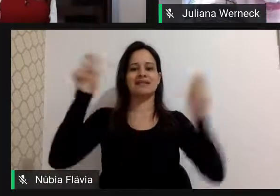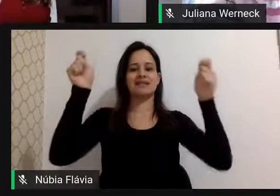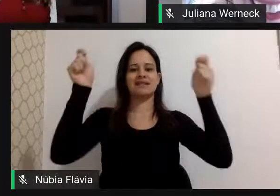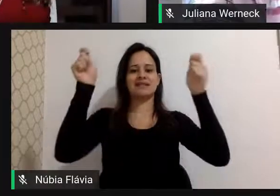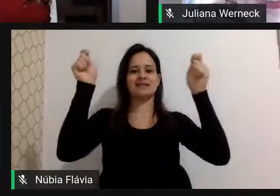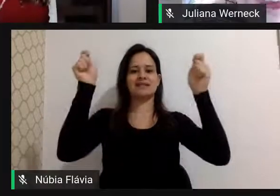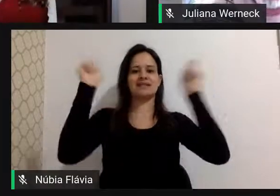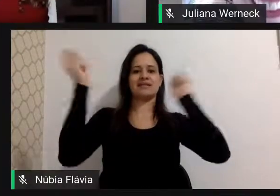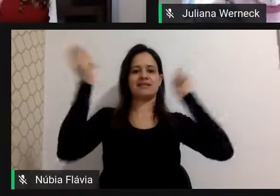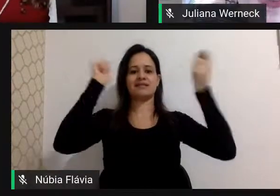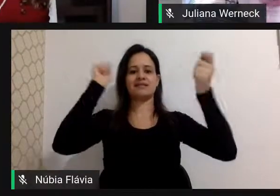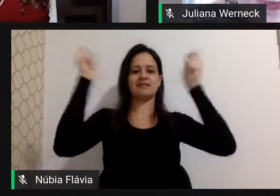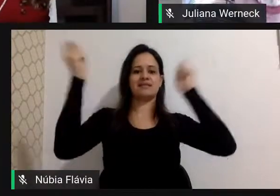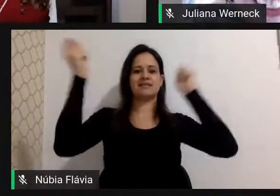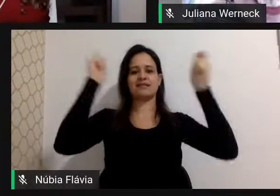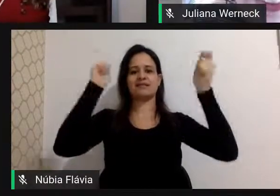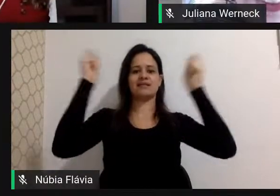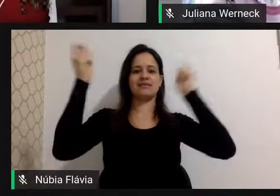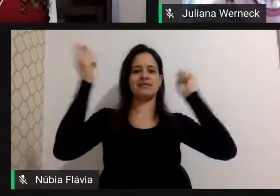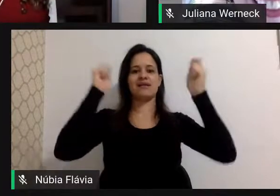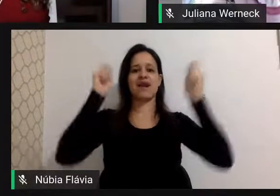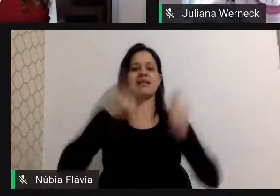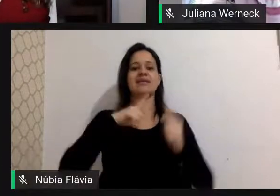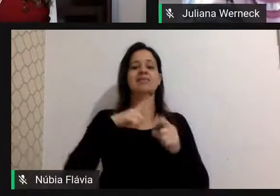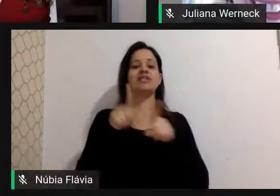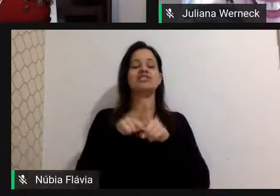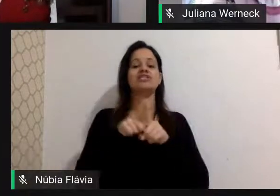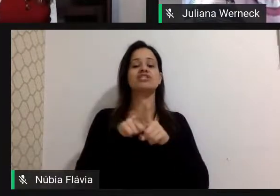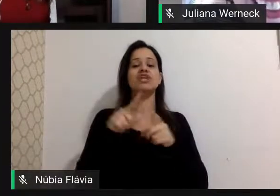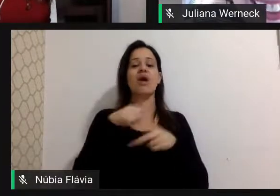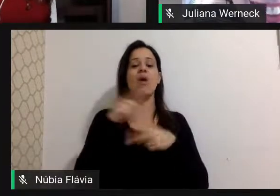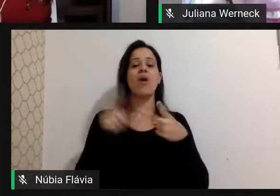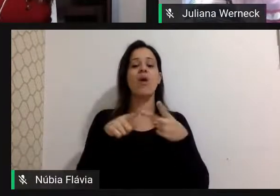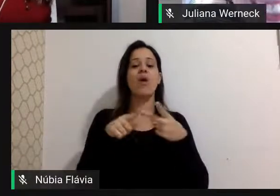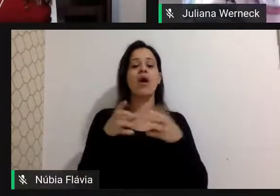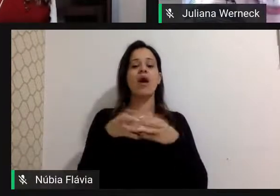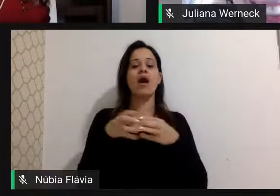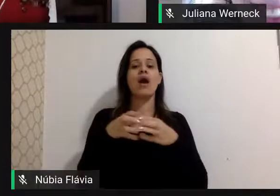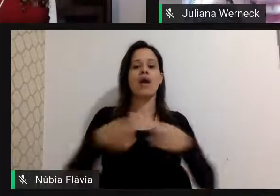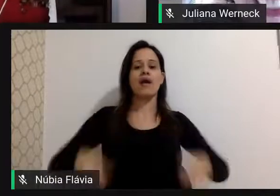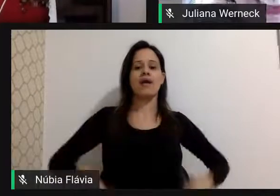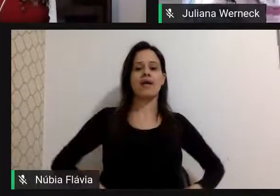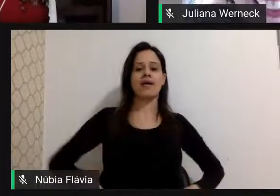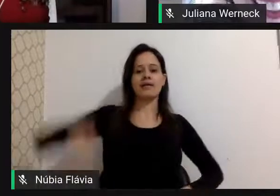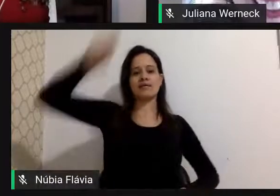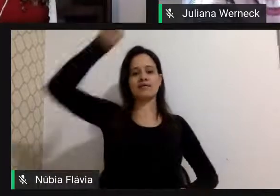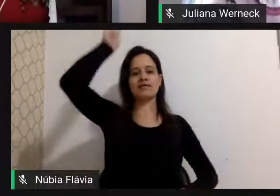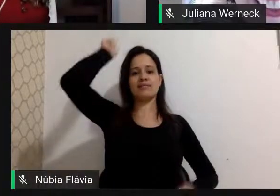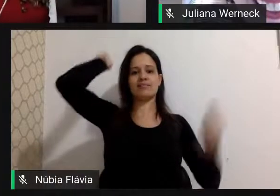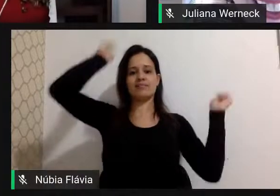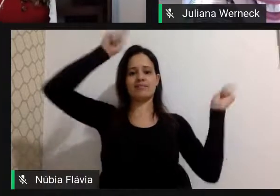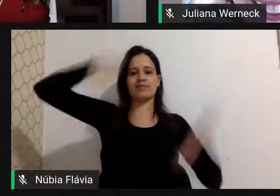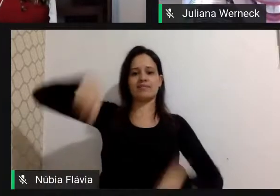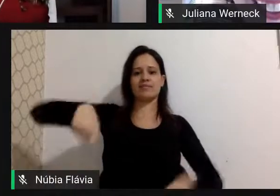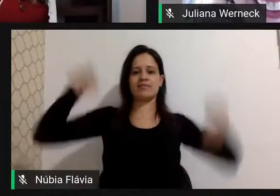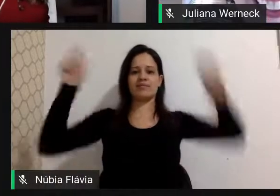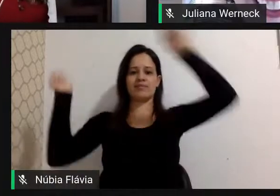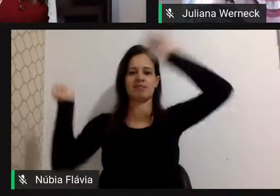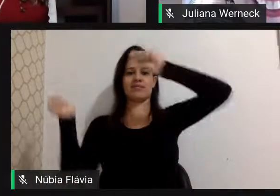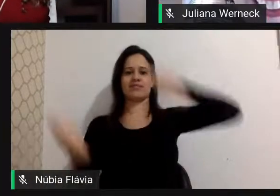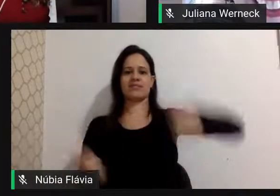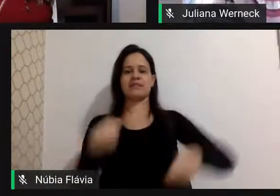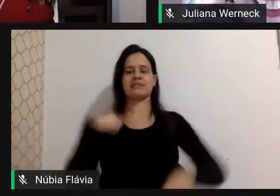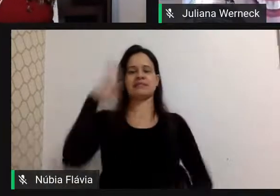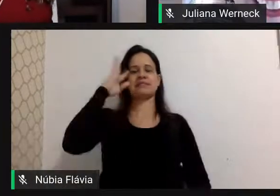assim, e tinha outro grupo de meninas que dançava segurando um bambolê. Aí eu pensava, poxa, vai ser difícil também, né? E além